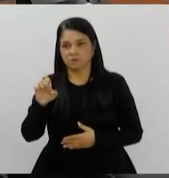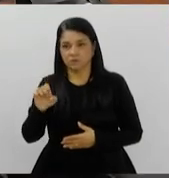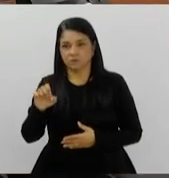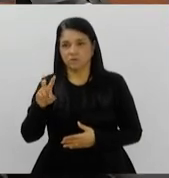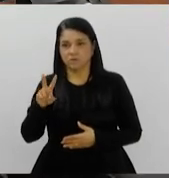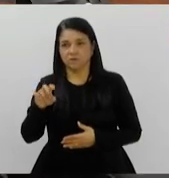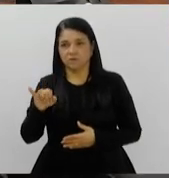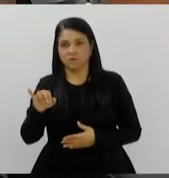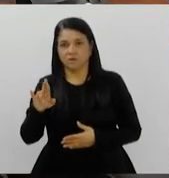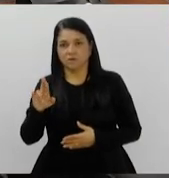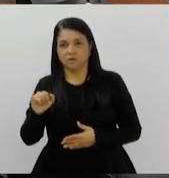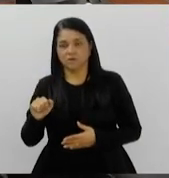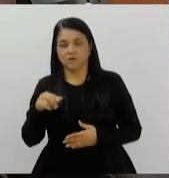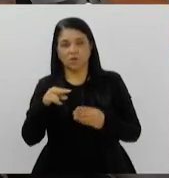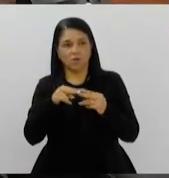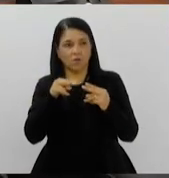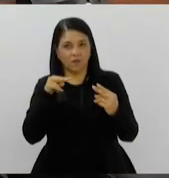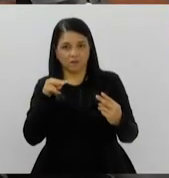aqui online.